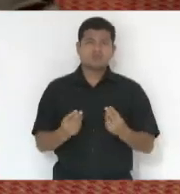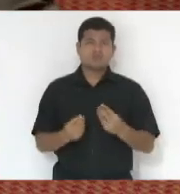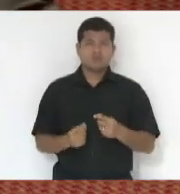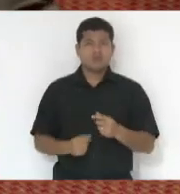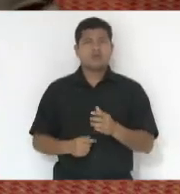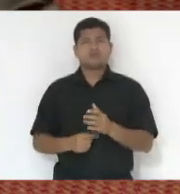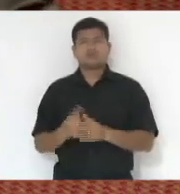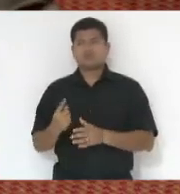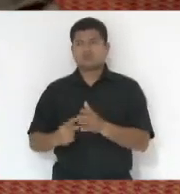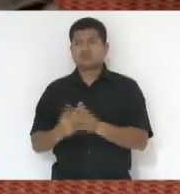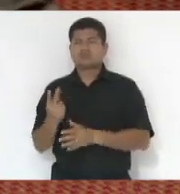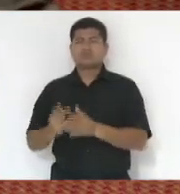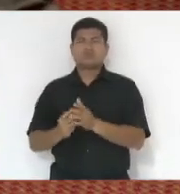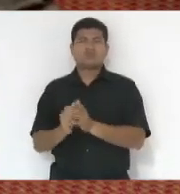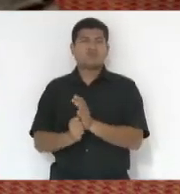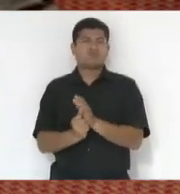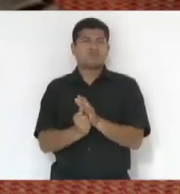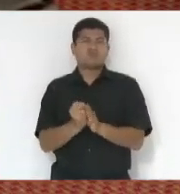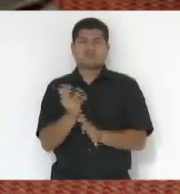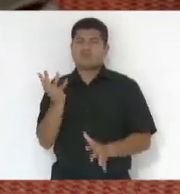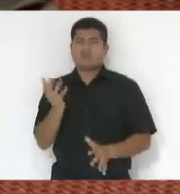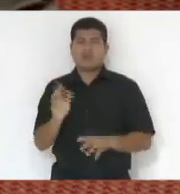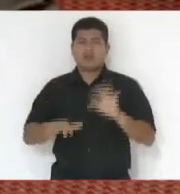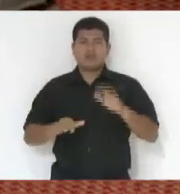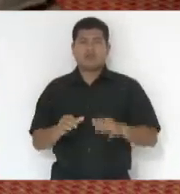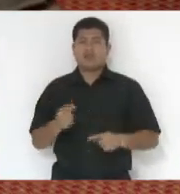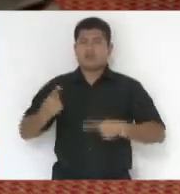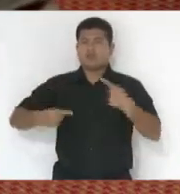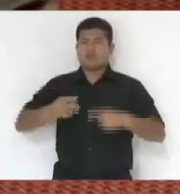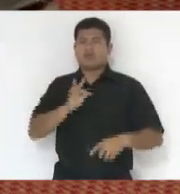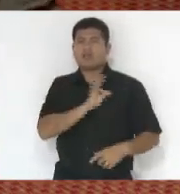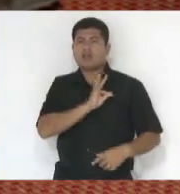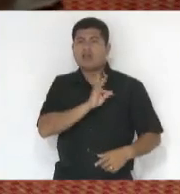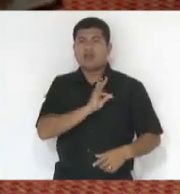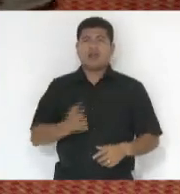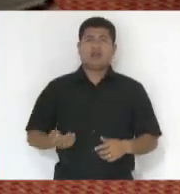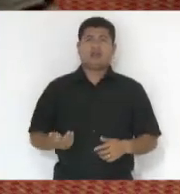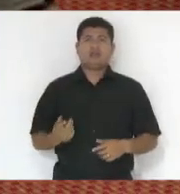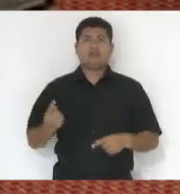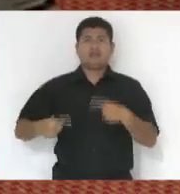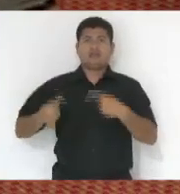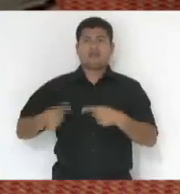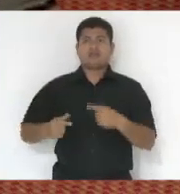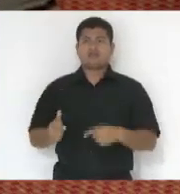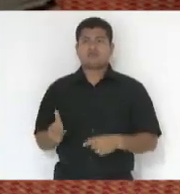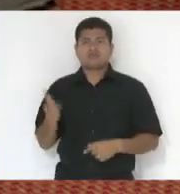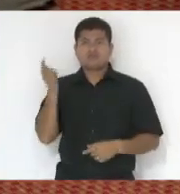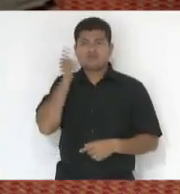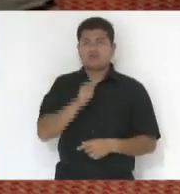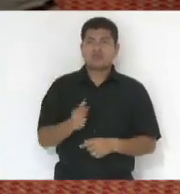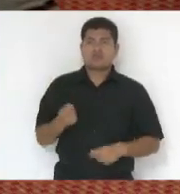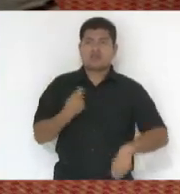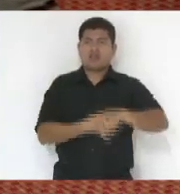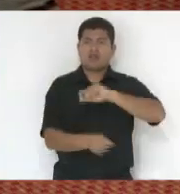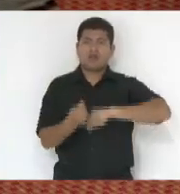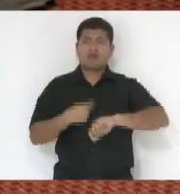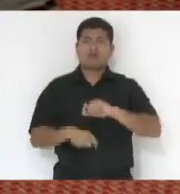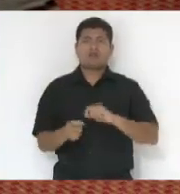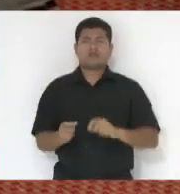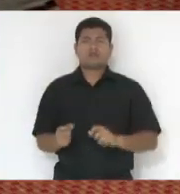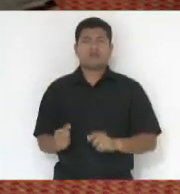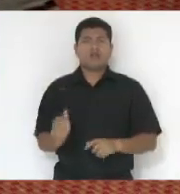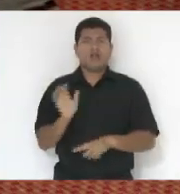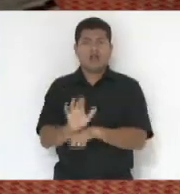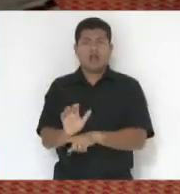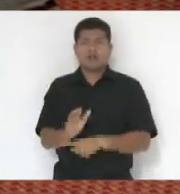discussões, discussões técnicas, discussões para buscar mercado, para fortalecer o Estado,